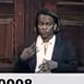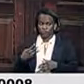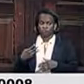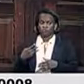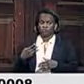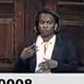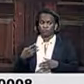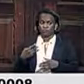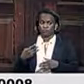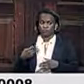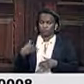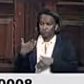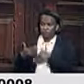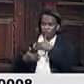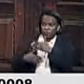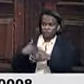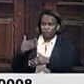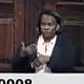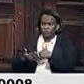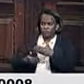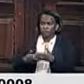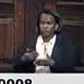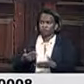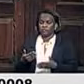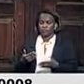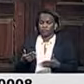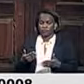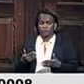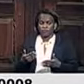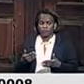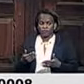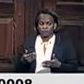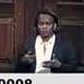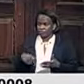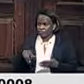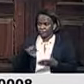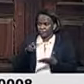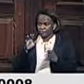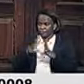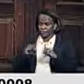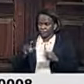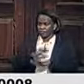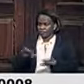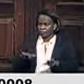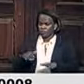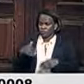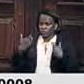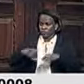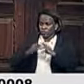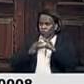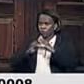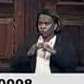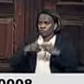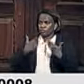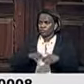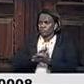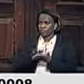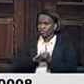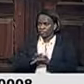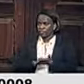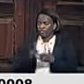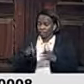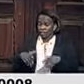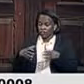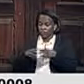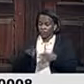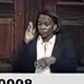sendo, ao longo dos anos, senhor presidente, praticamente aniquilada, sem concurso público, e é a fundação que